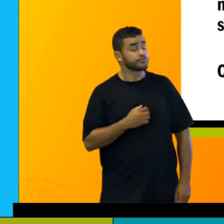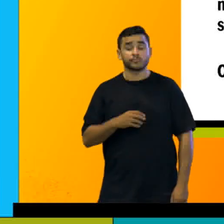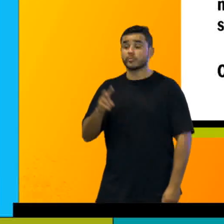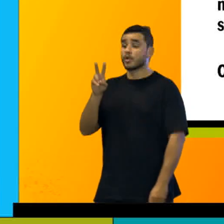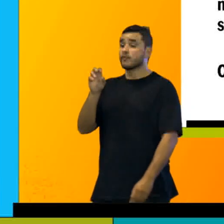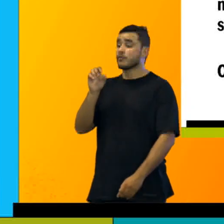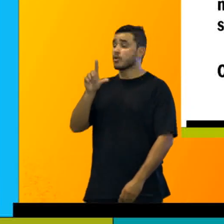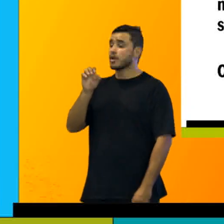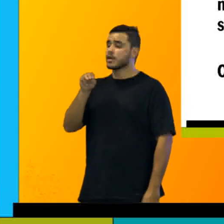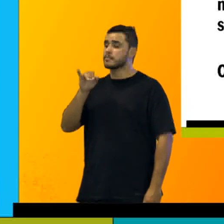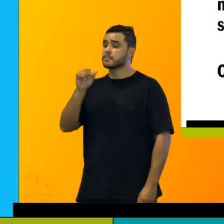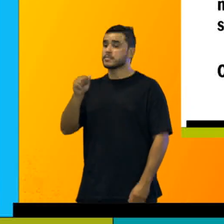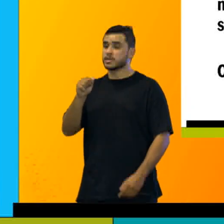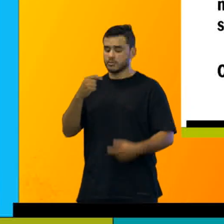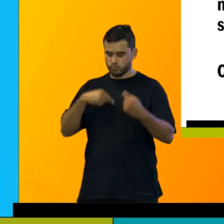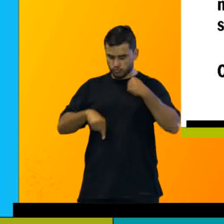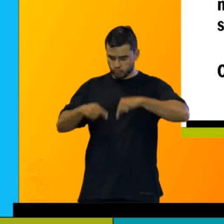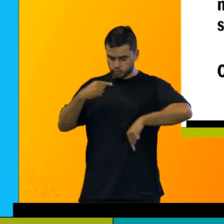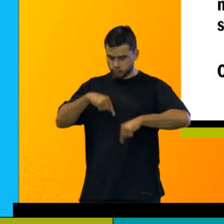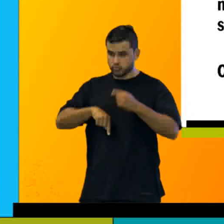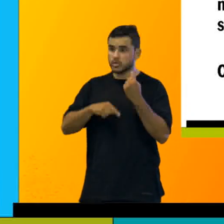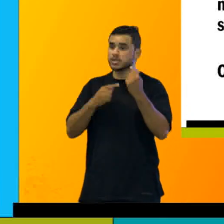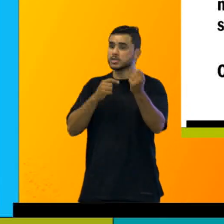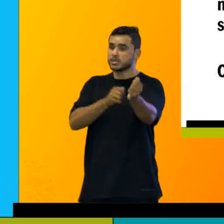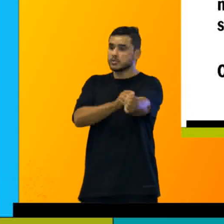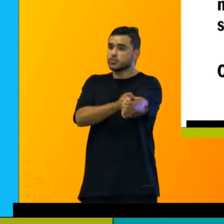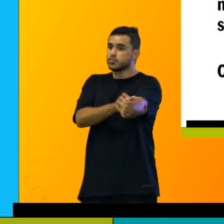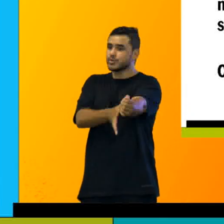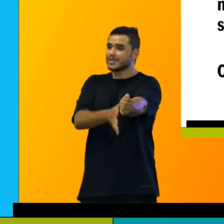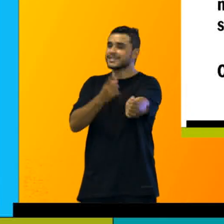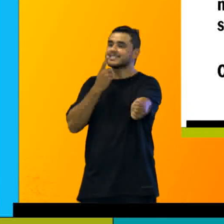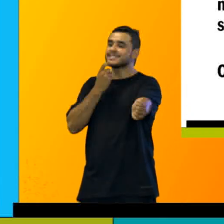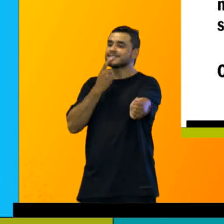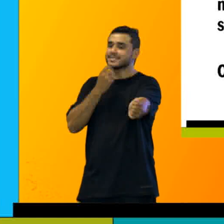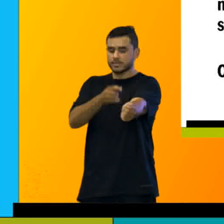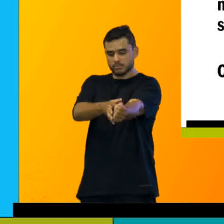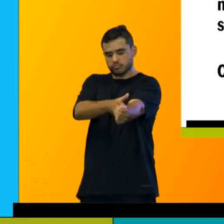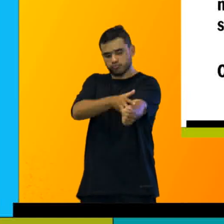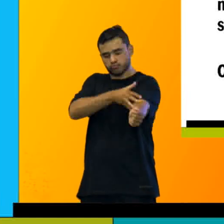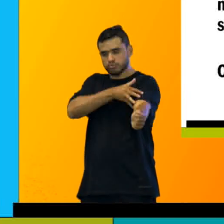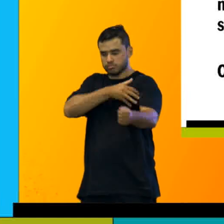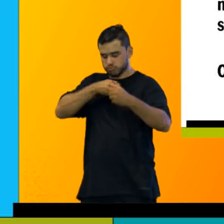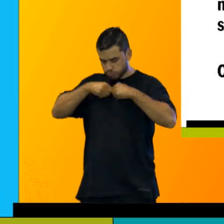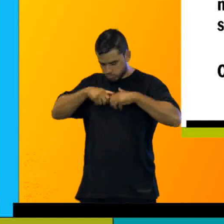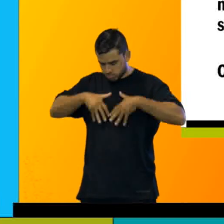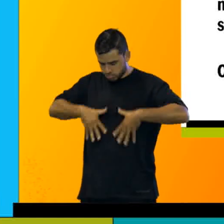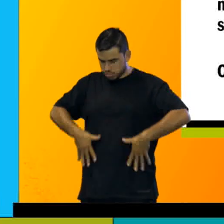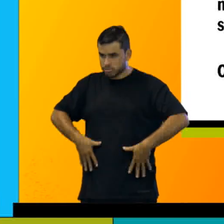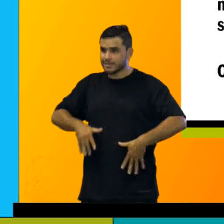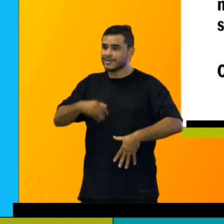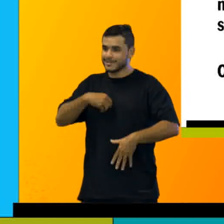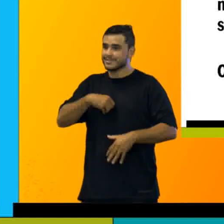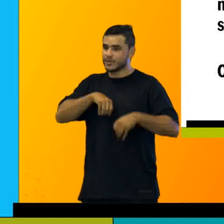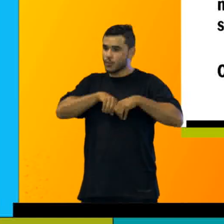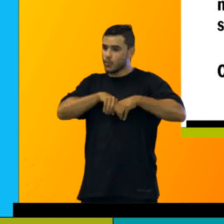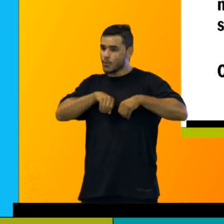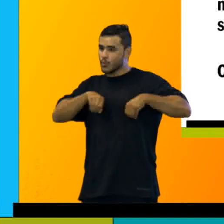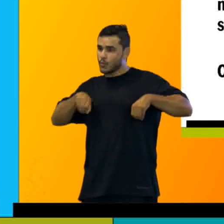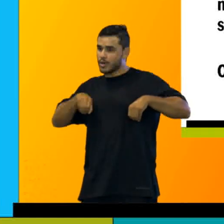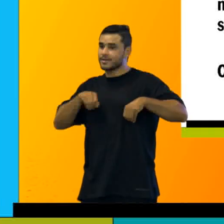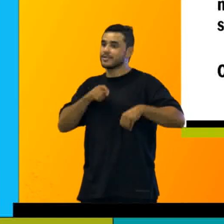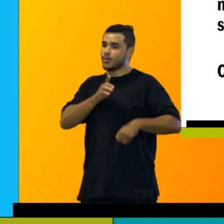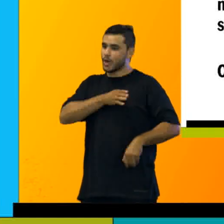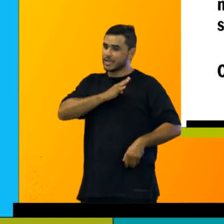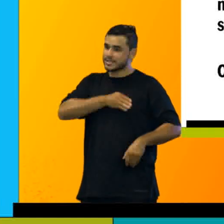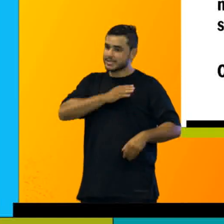total de sangue em seu sistema circulatório, coração, artérias, veias e capilares. Ela é útil